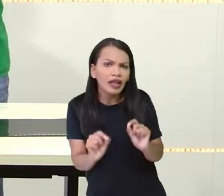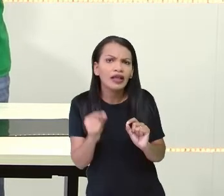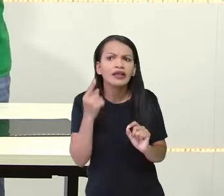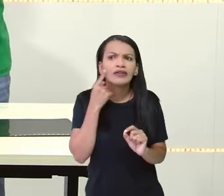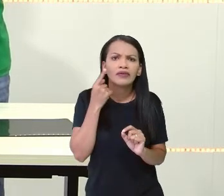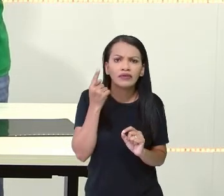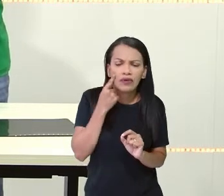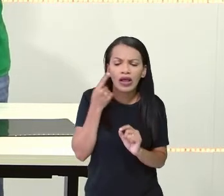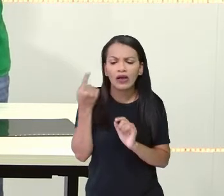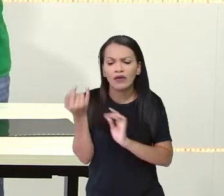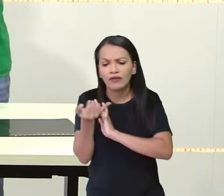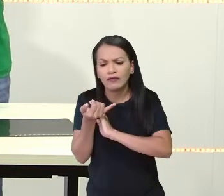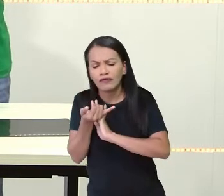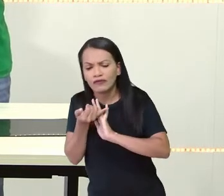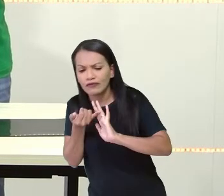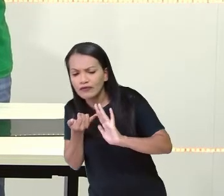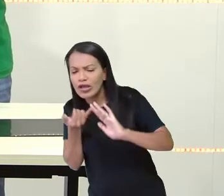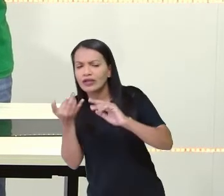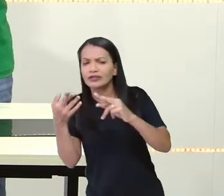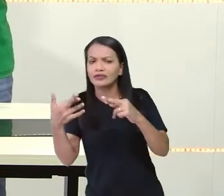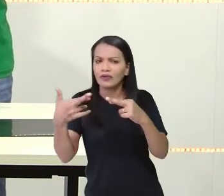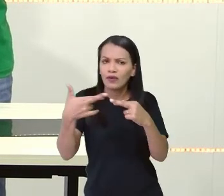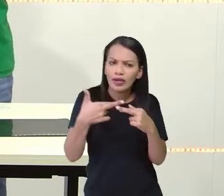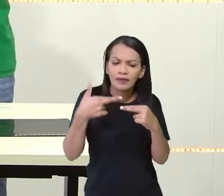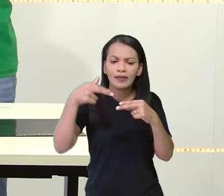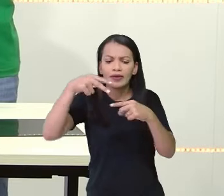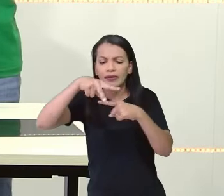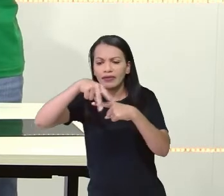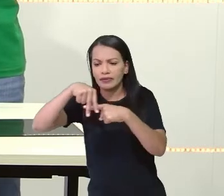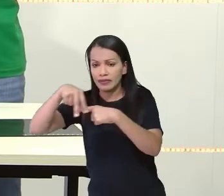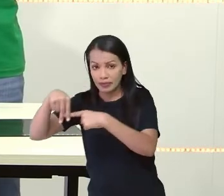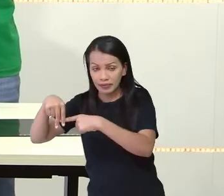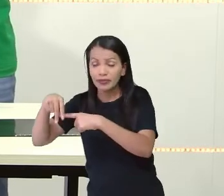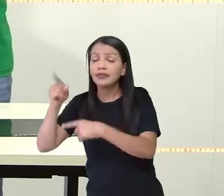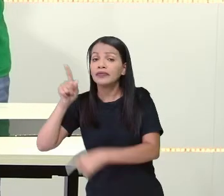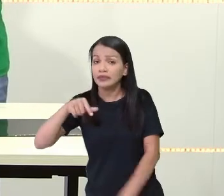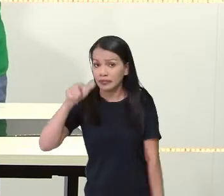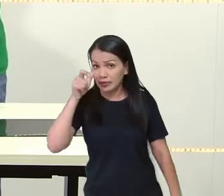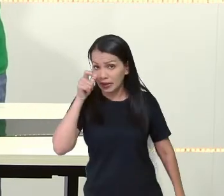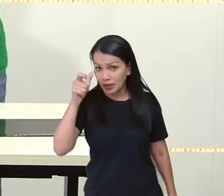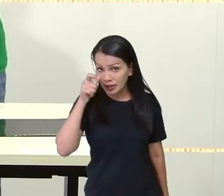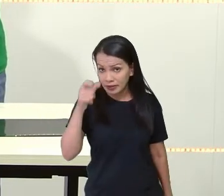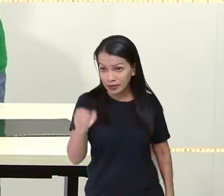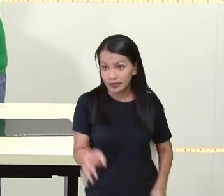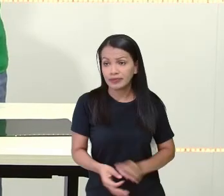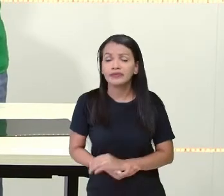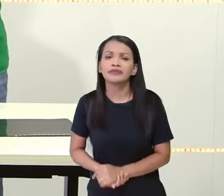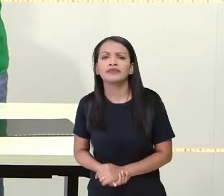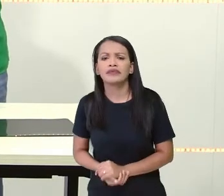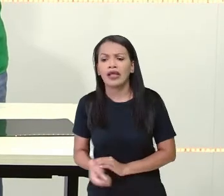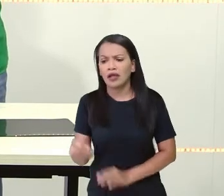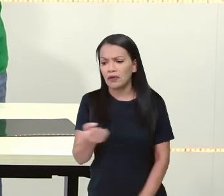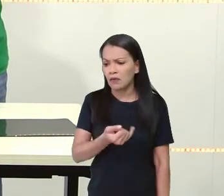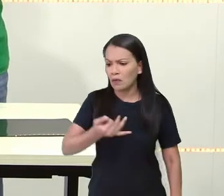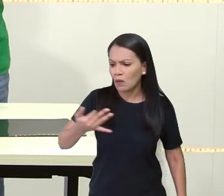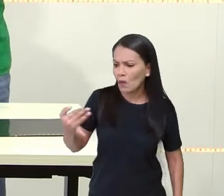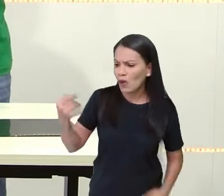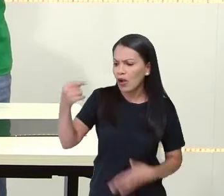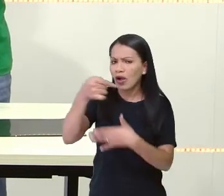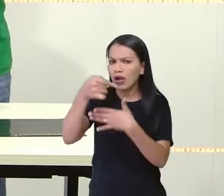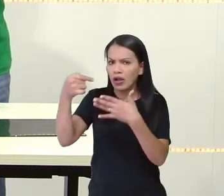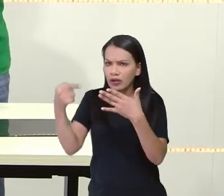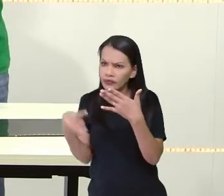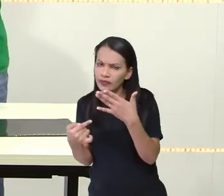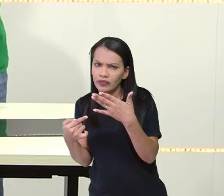com rima, tá? Em forma de cordel. Bem interessante, não é? Então, quais são os elementos de